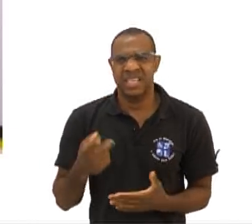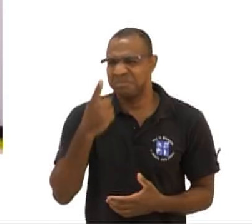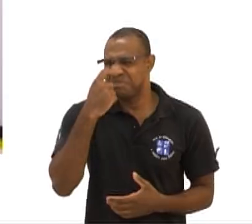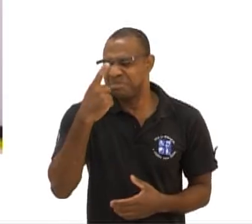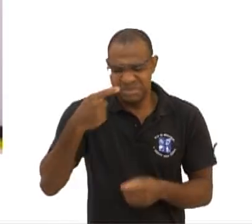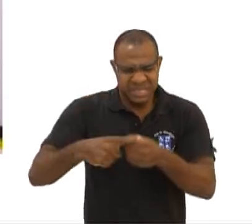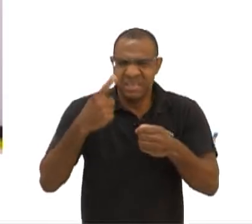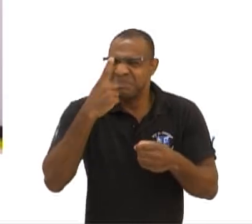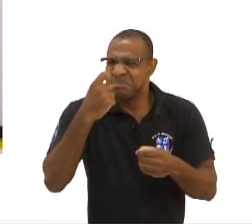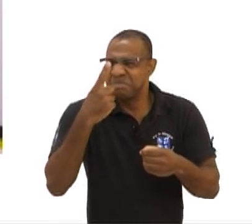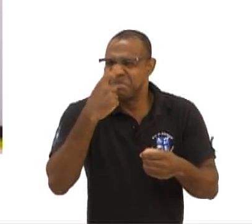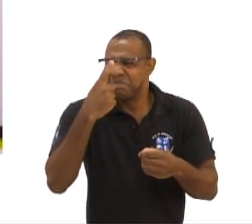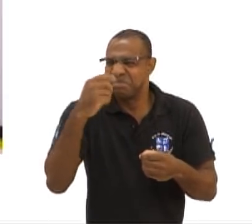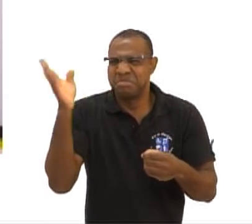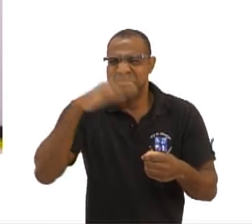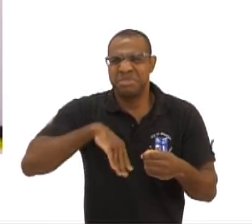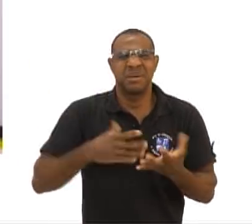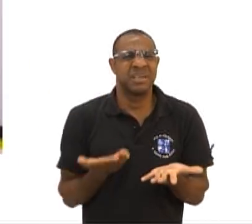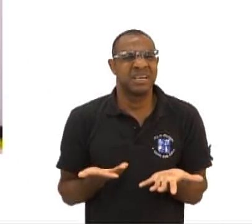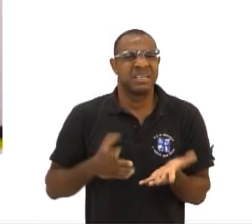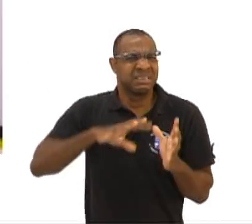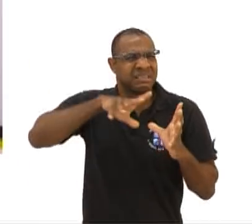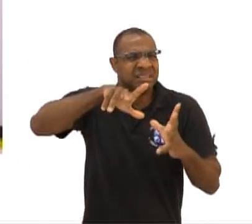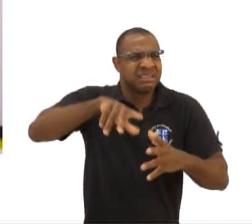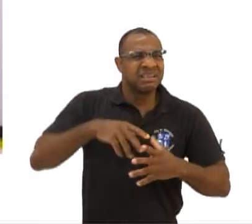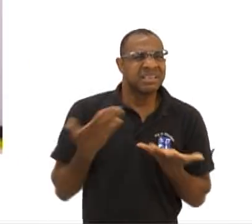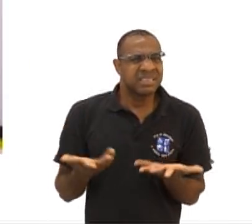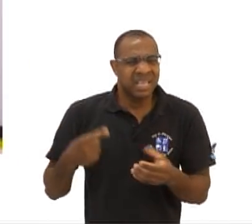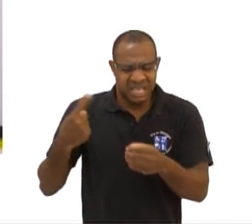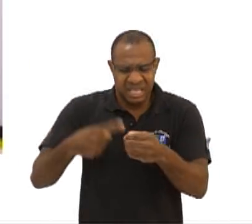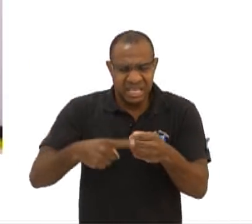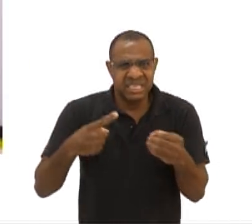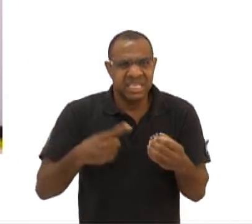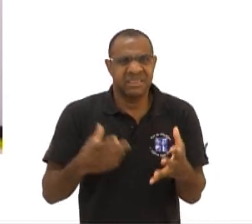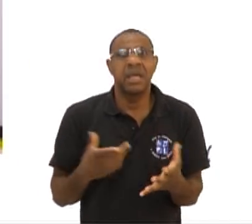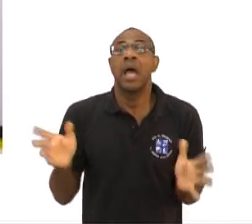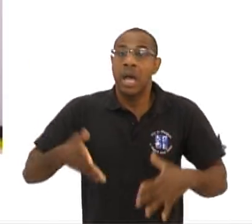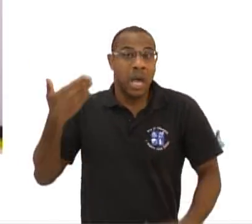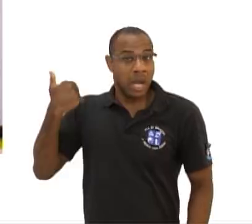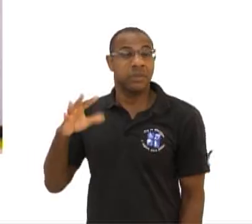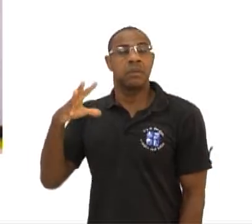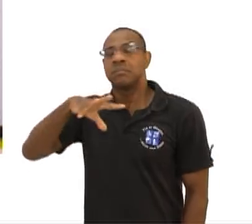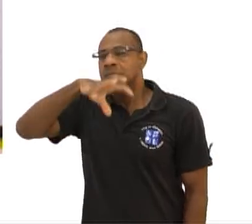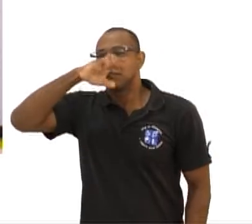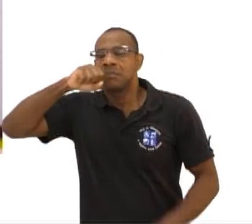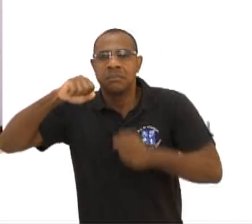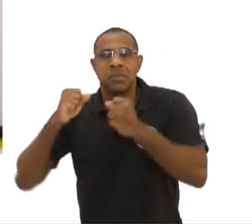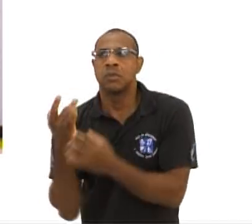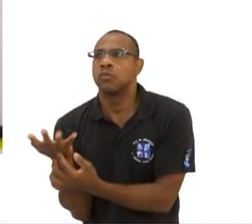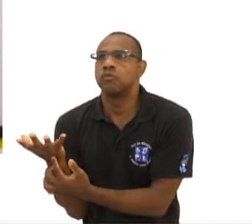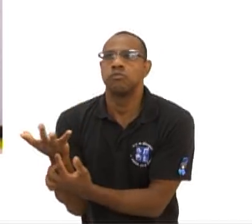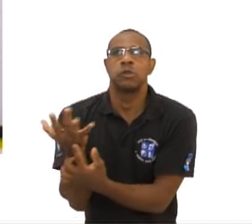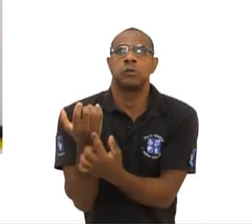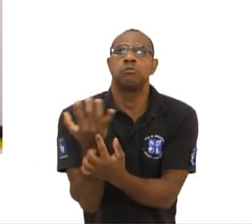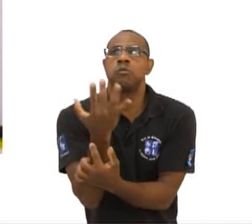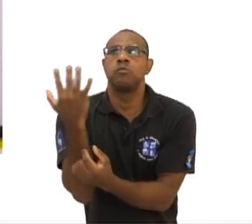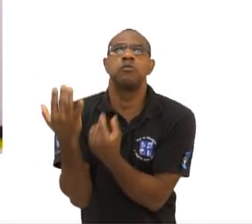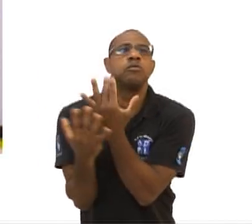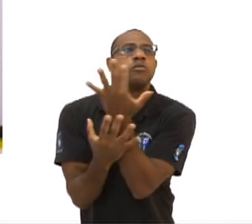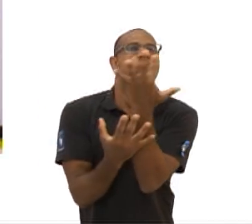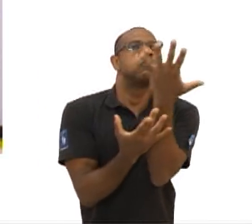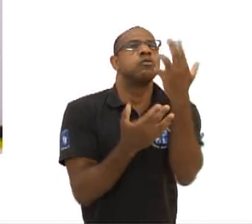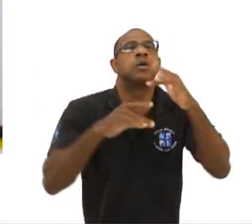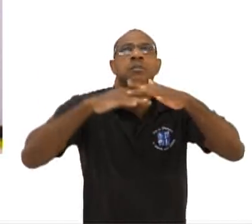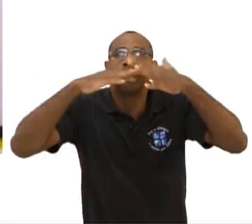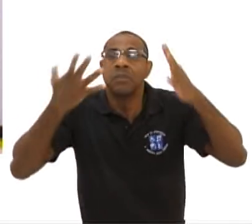que quem saía de lá dizia que o resto do mundo era cinza. A cidade era tão cheirosa de incenso e mirra que diziam que o resto do